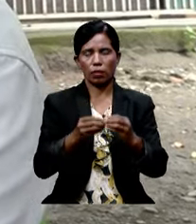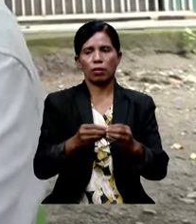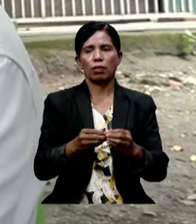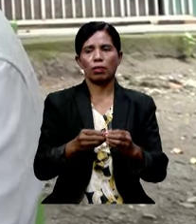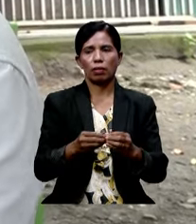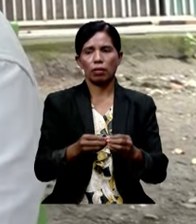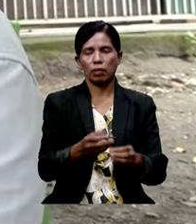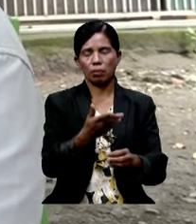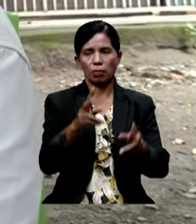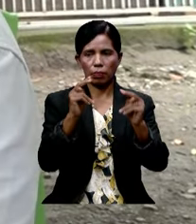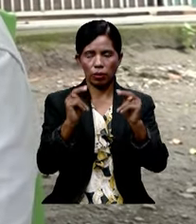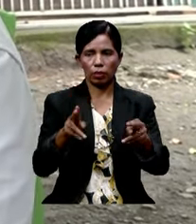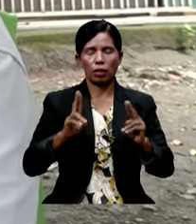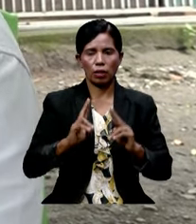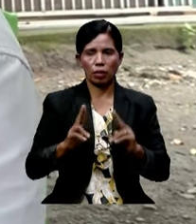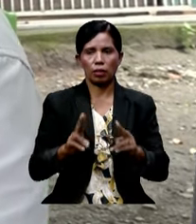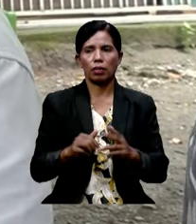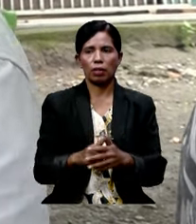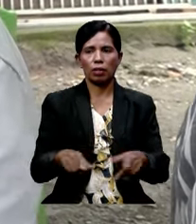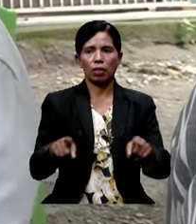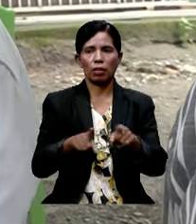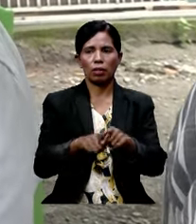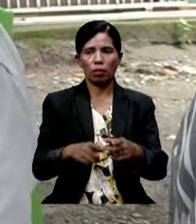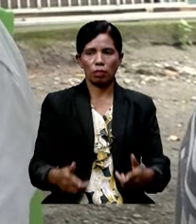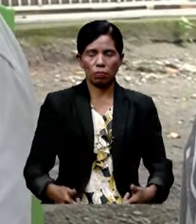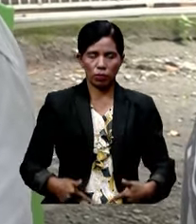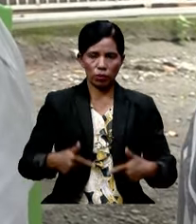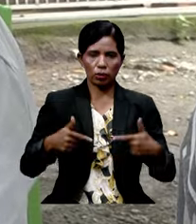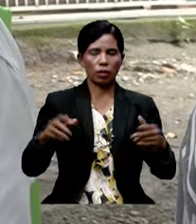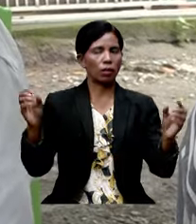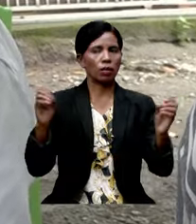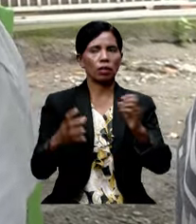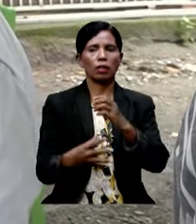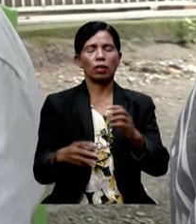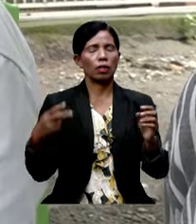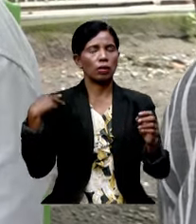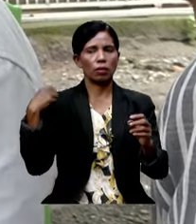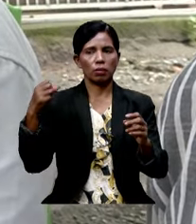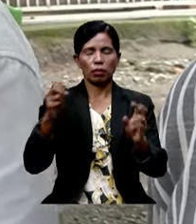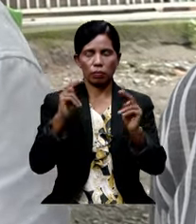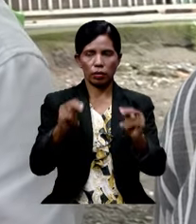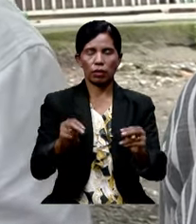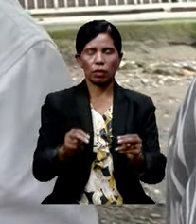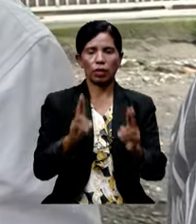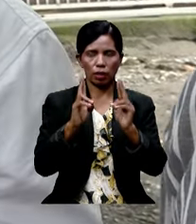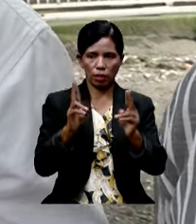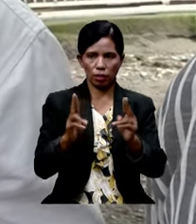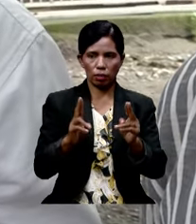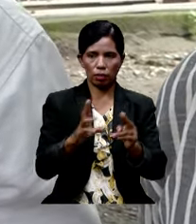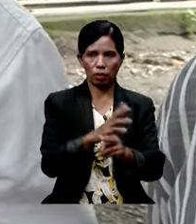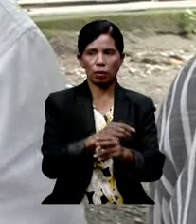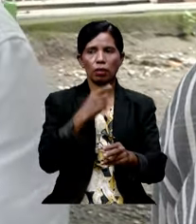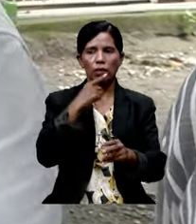sada ne mini precisa urgente ruma nesan moris la oskia kibit la ia precisa bot ruma urgente relata